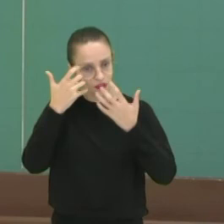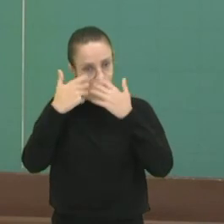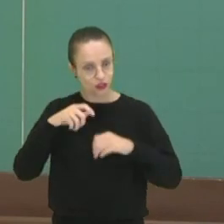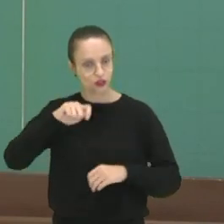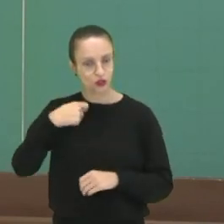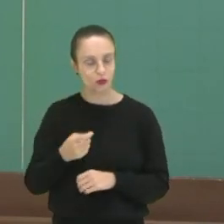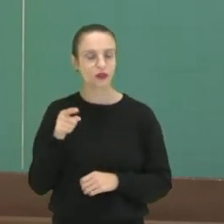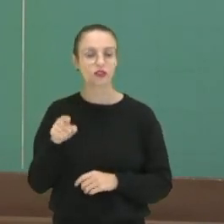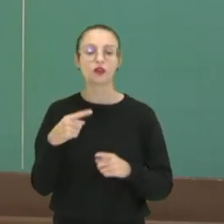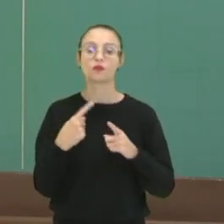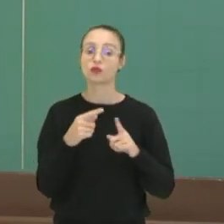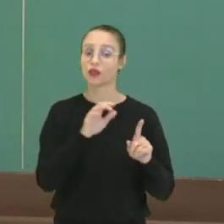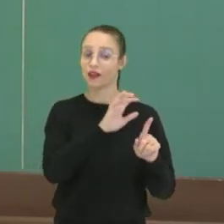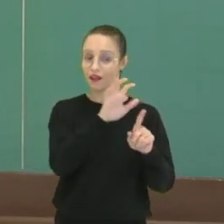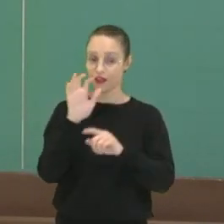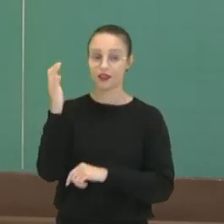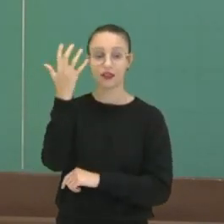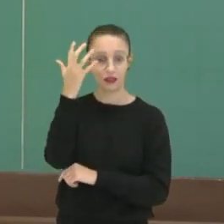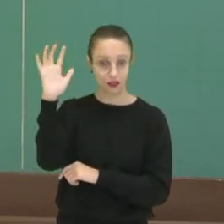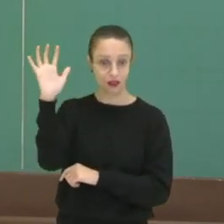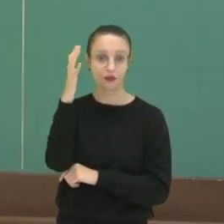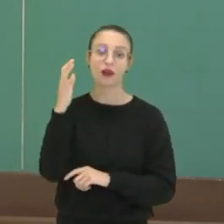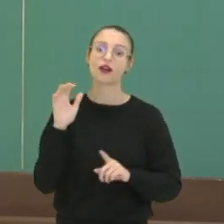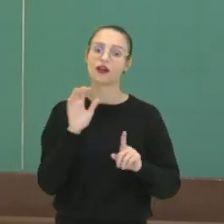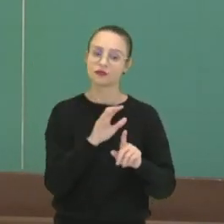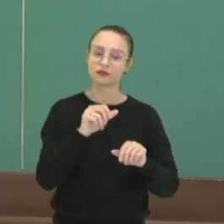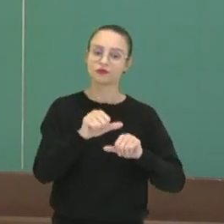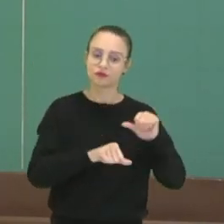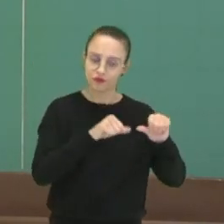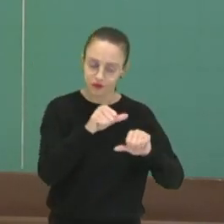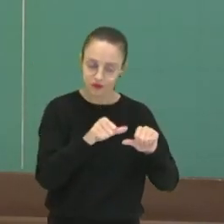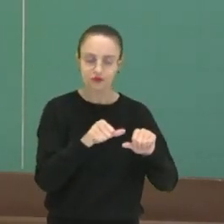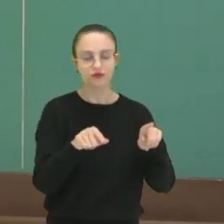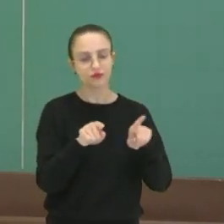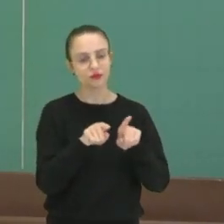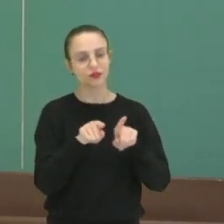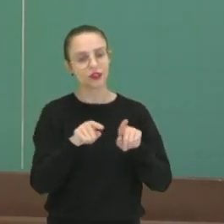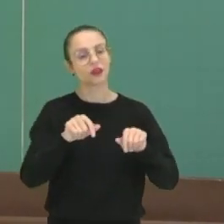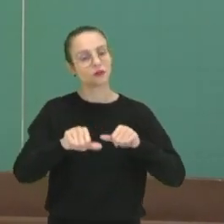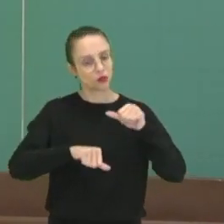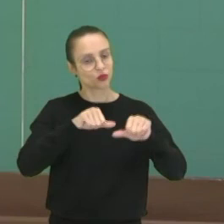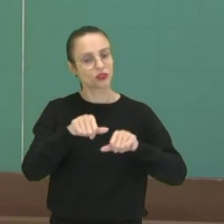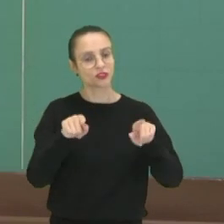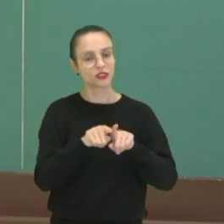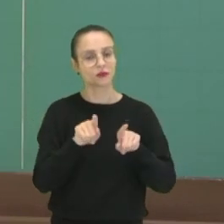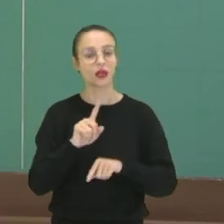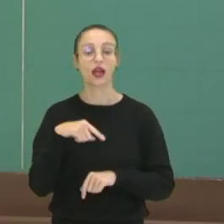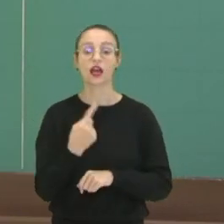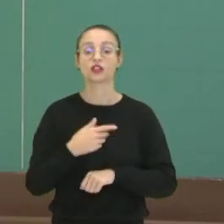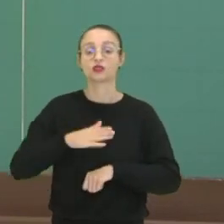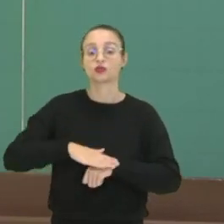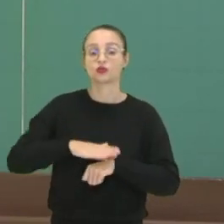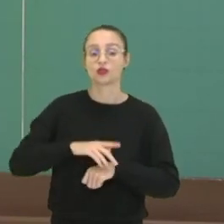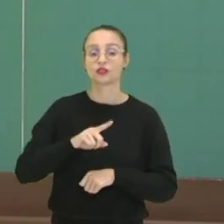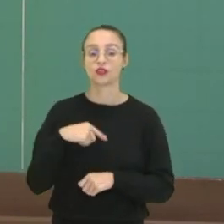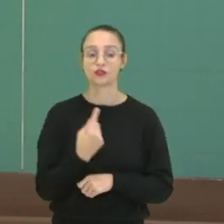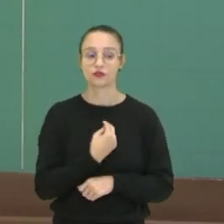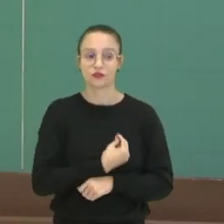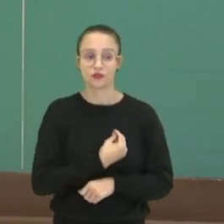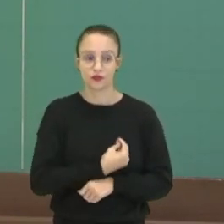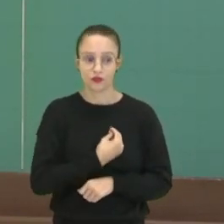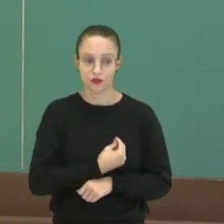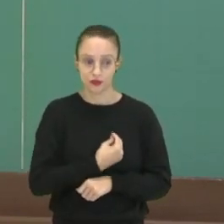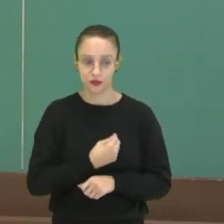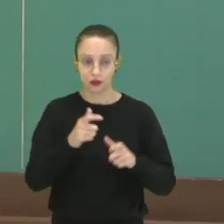isso, porque afeta o clima, se afeta o clima vai modificá-lo e vai alterar também as nossas condições aí de viver